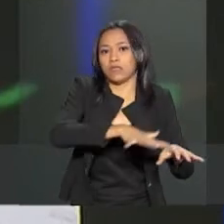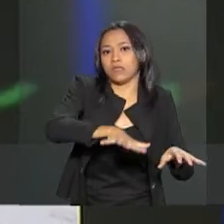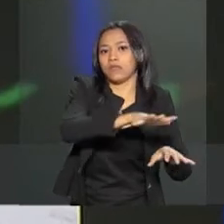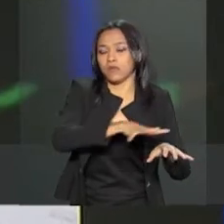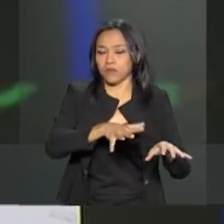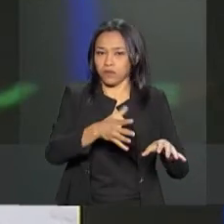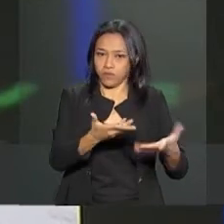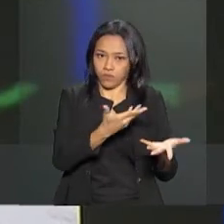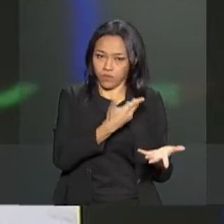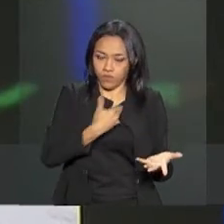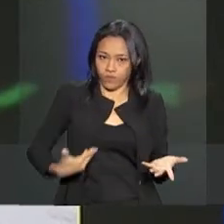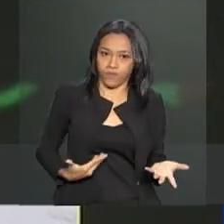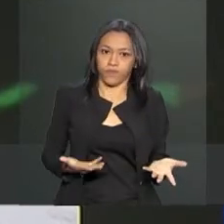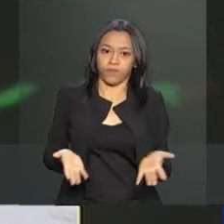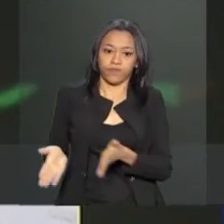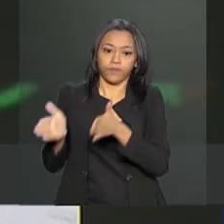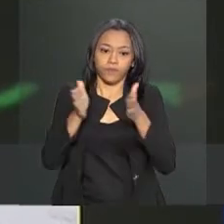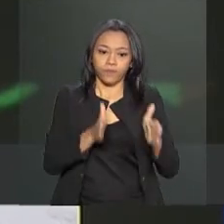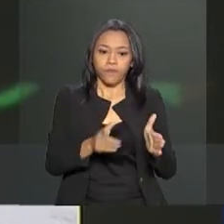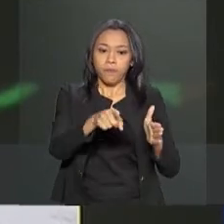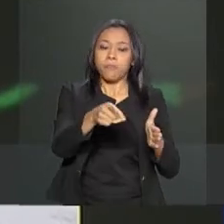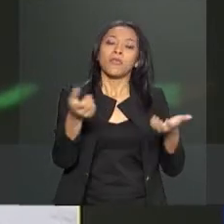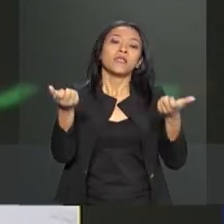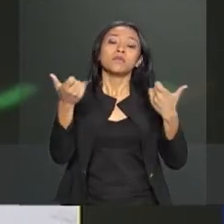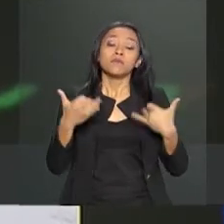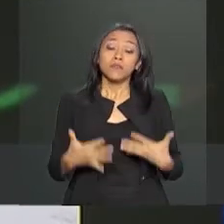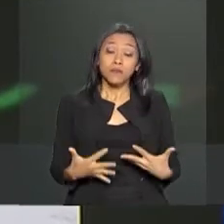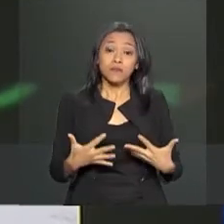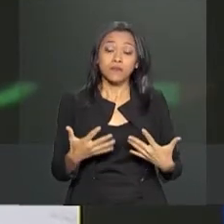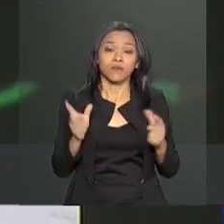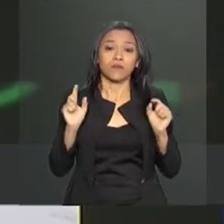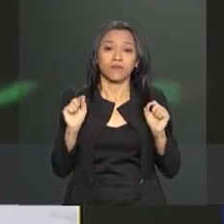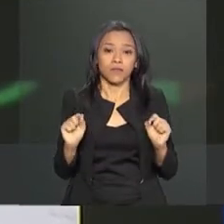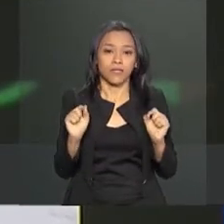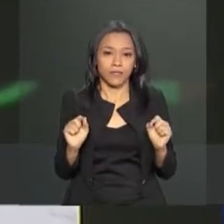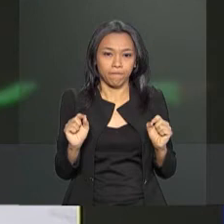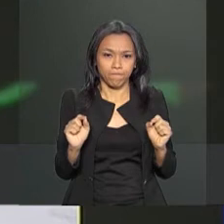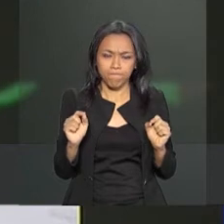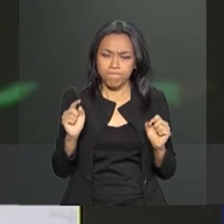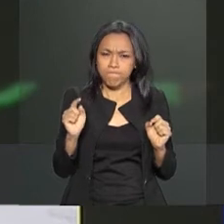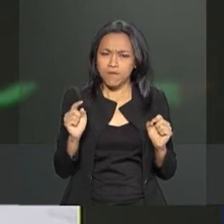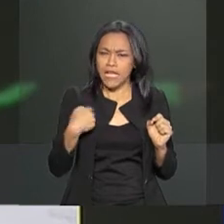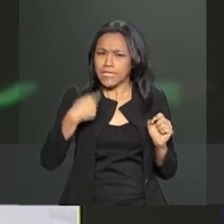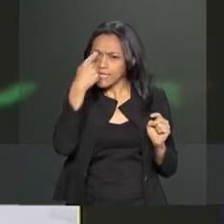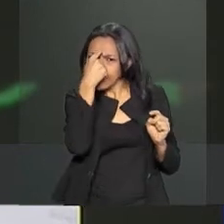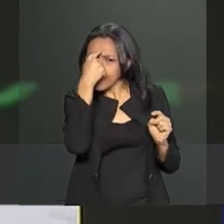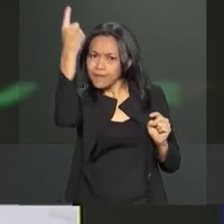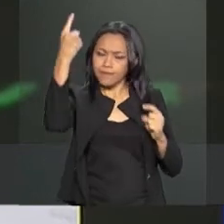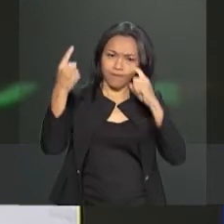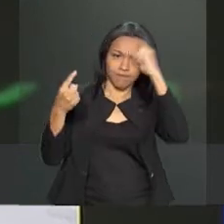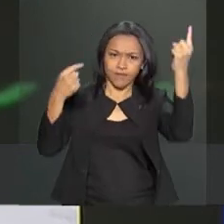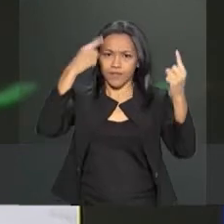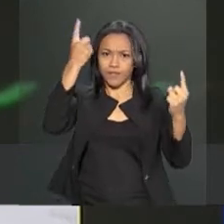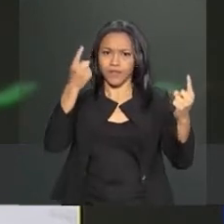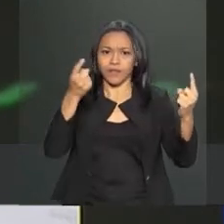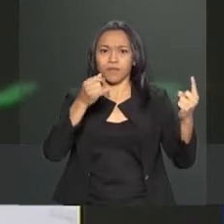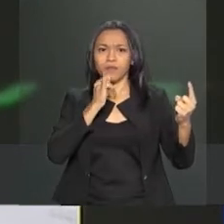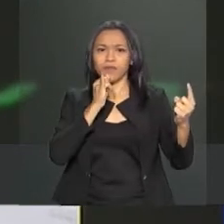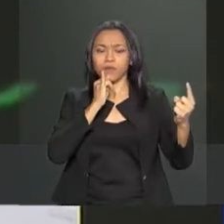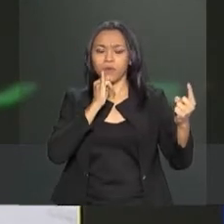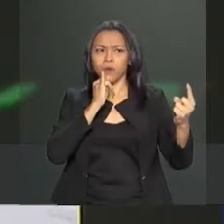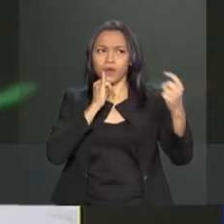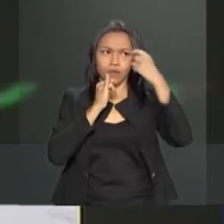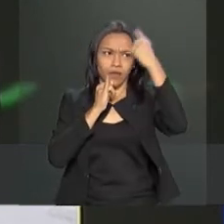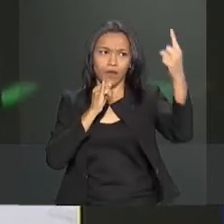verificava, Rubens Neto, eu verificava que as teses da situação, quando passava para a oposição, eram as mesmas